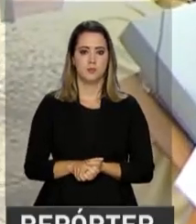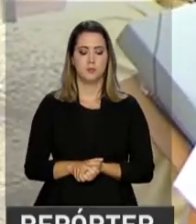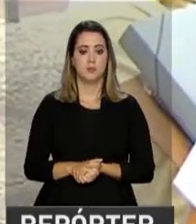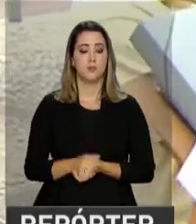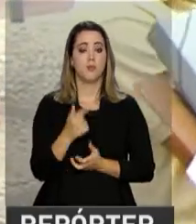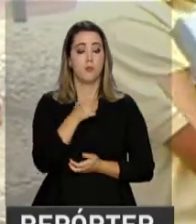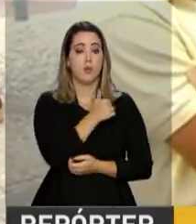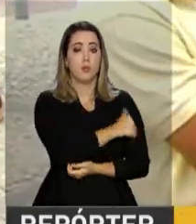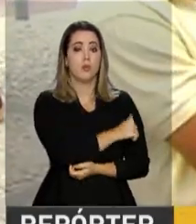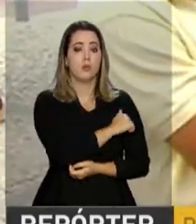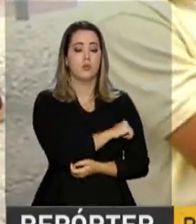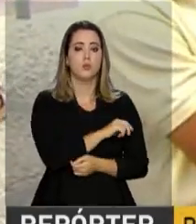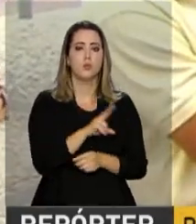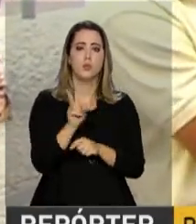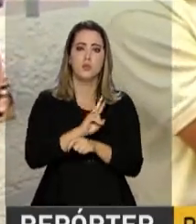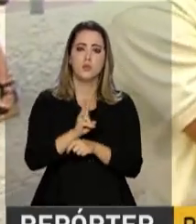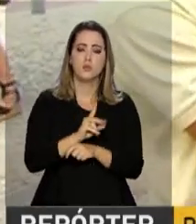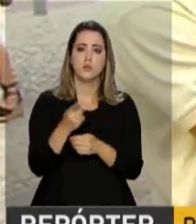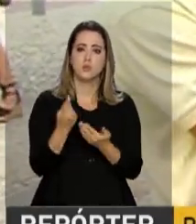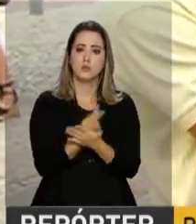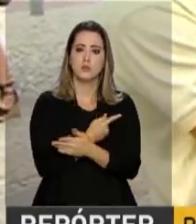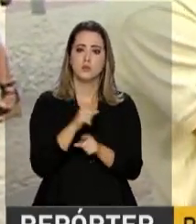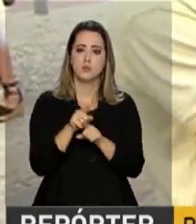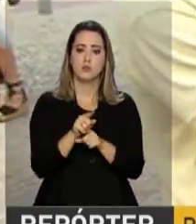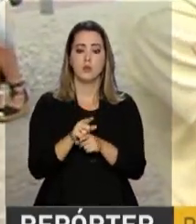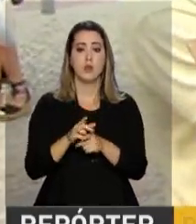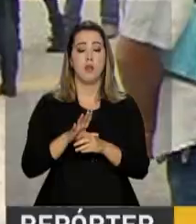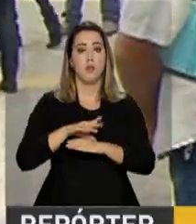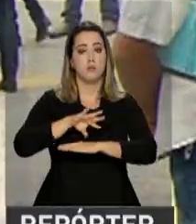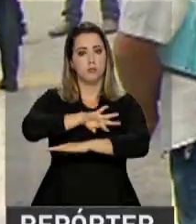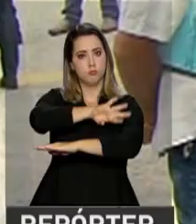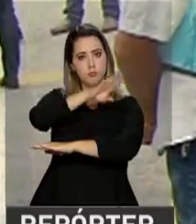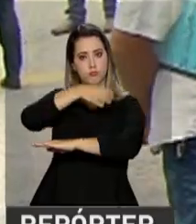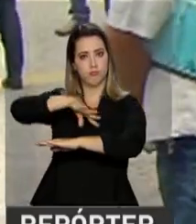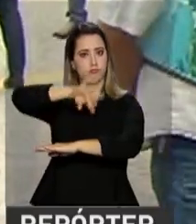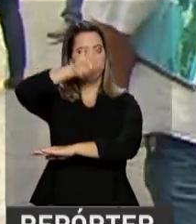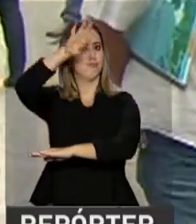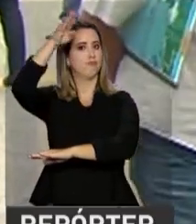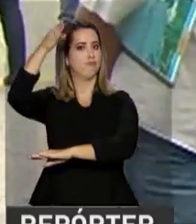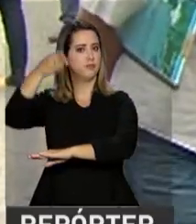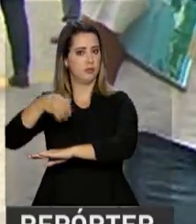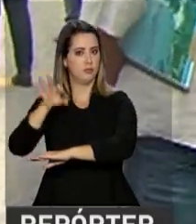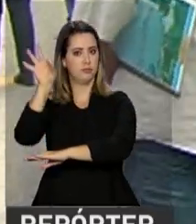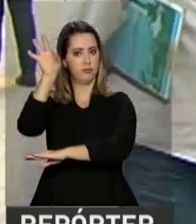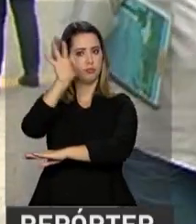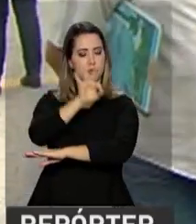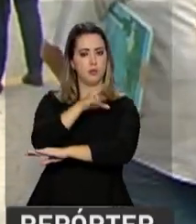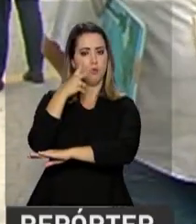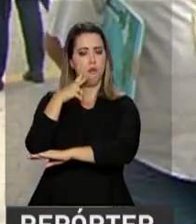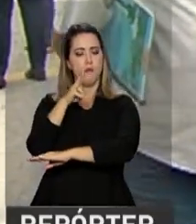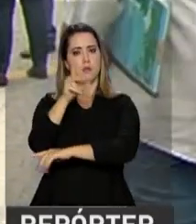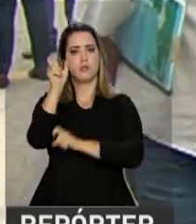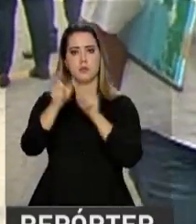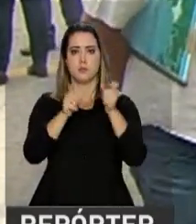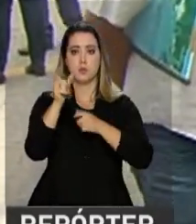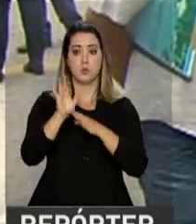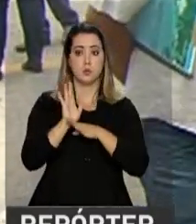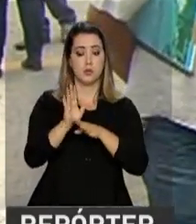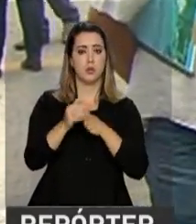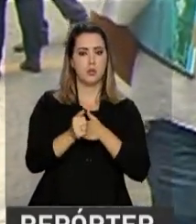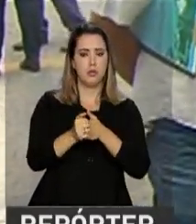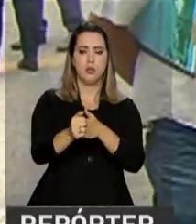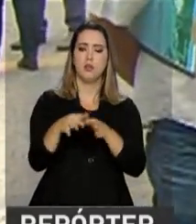No Rio de Janeiro, a fiscalização foi realizada no Pão de Açúcar e verificou se profissionais como guias e agentes de